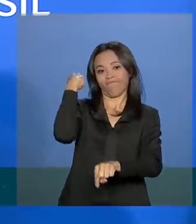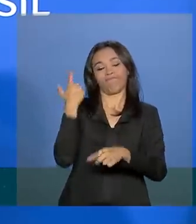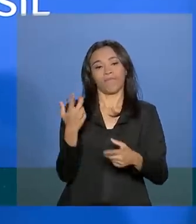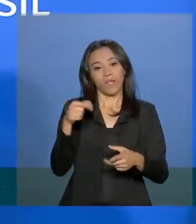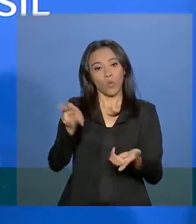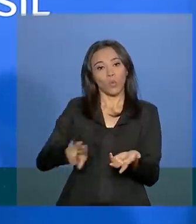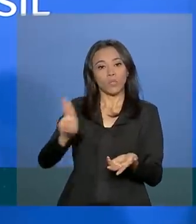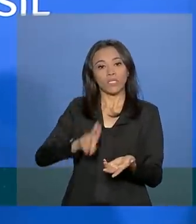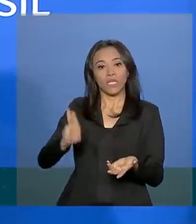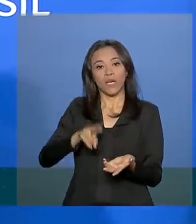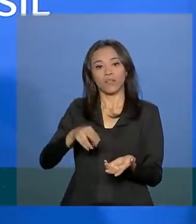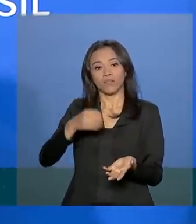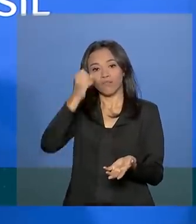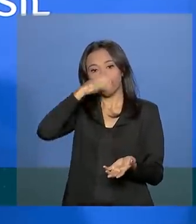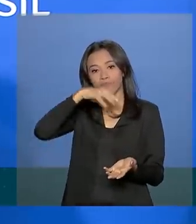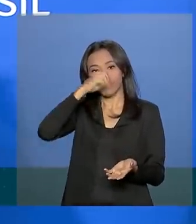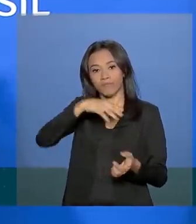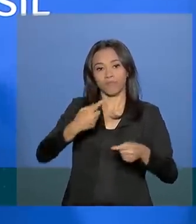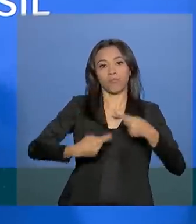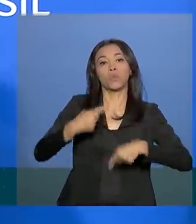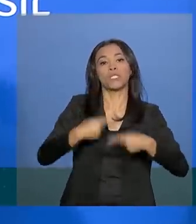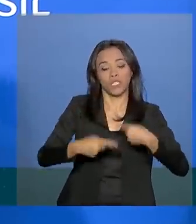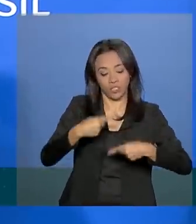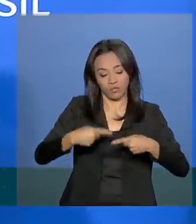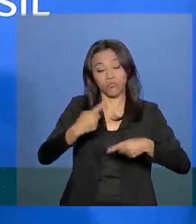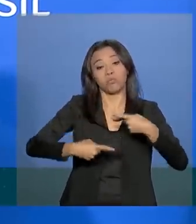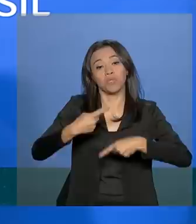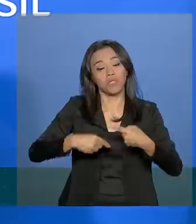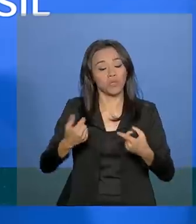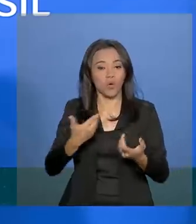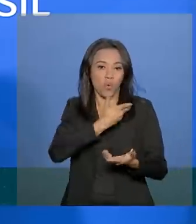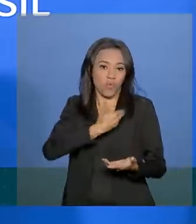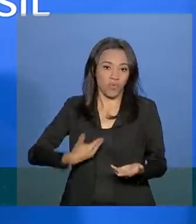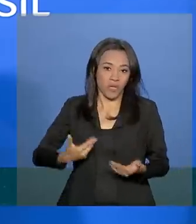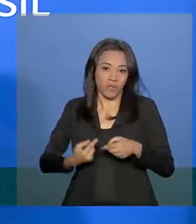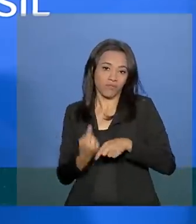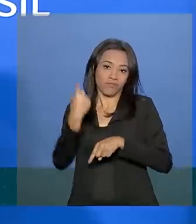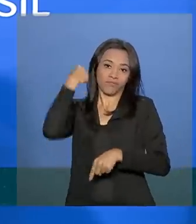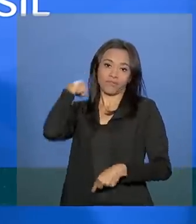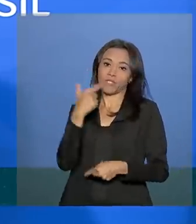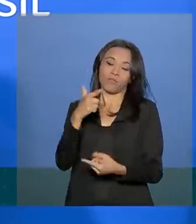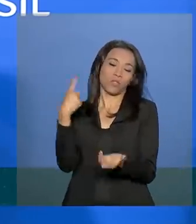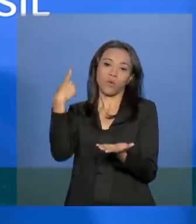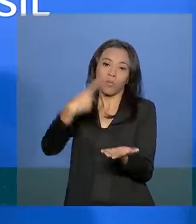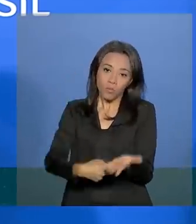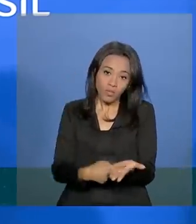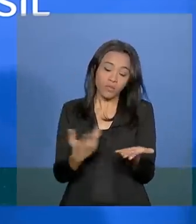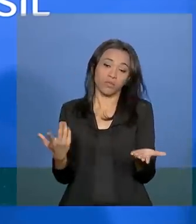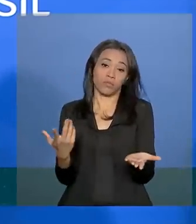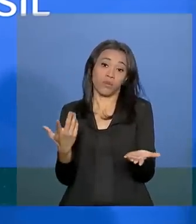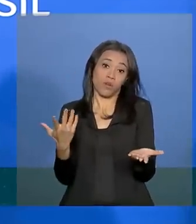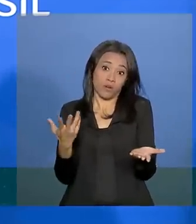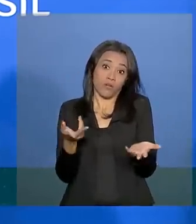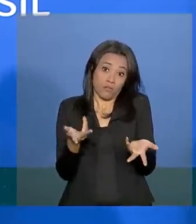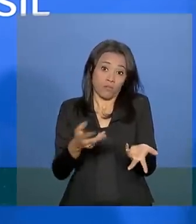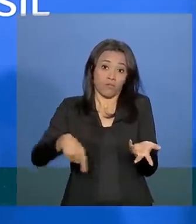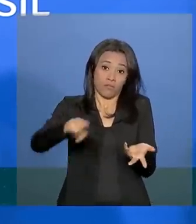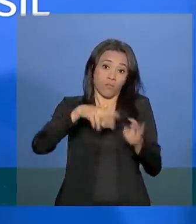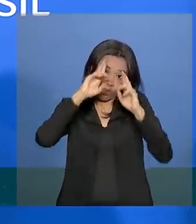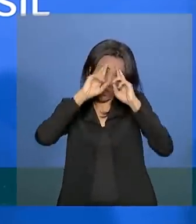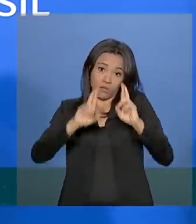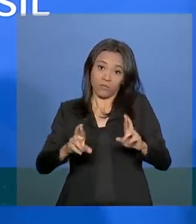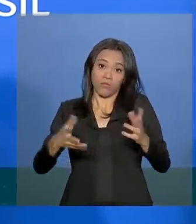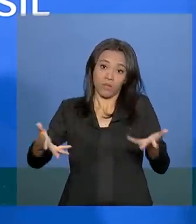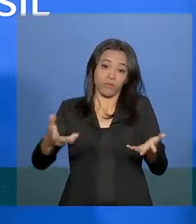usado politicamente o governo não tinha qualquer compromisso com a coisa pública e a vida pelo que parece